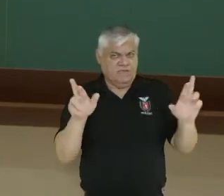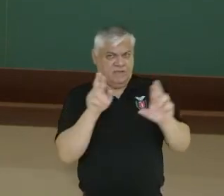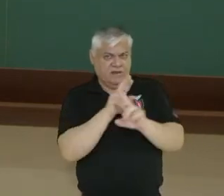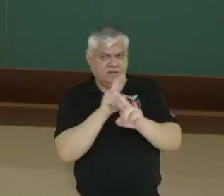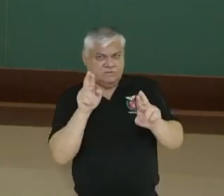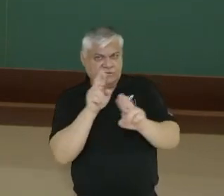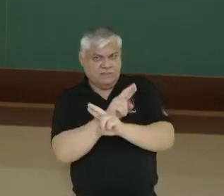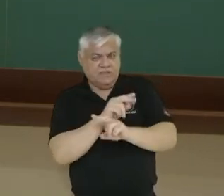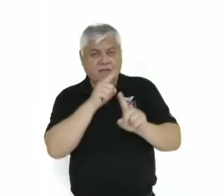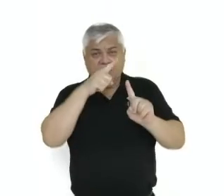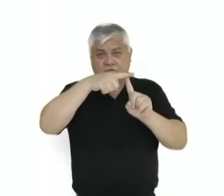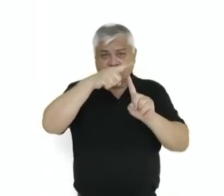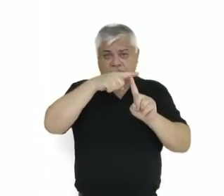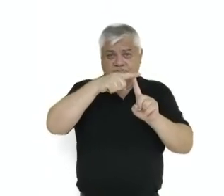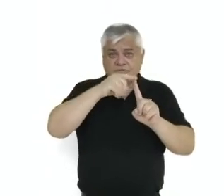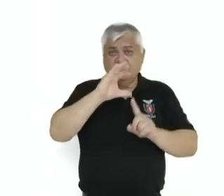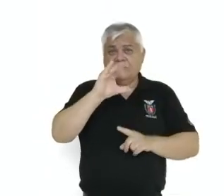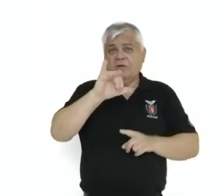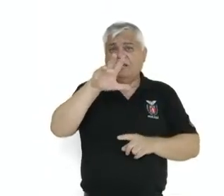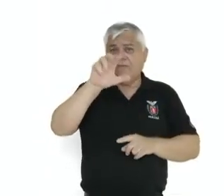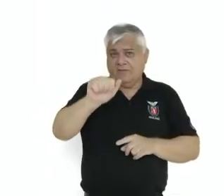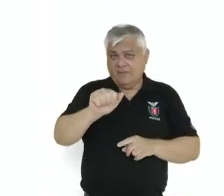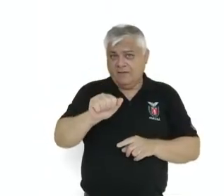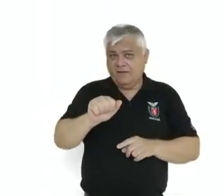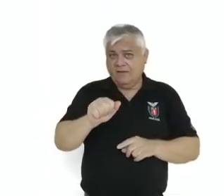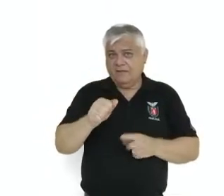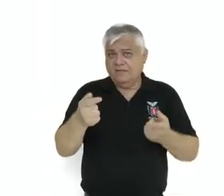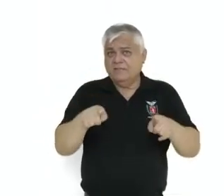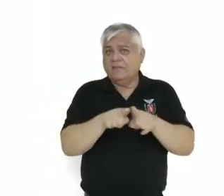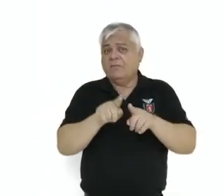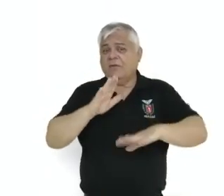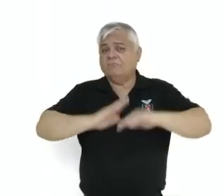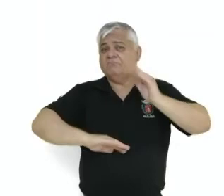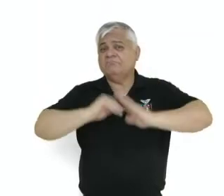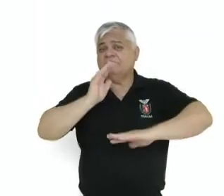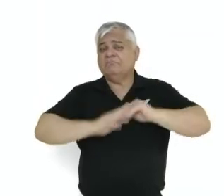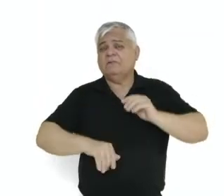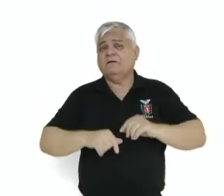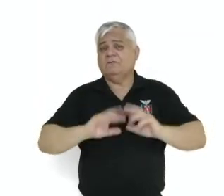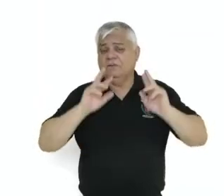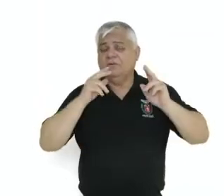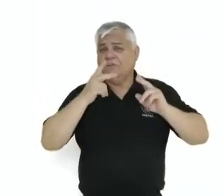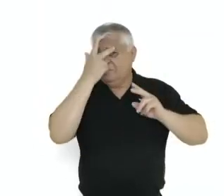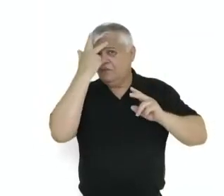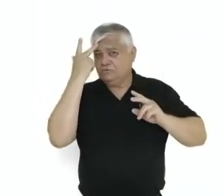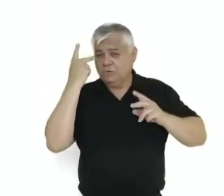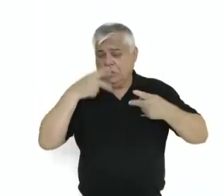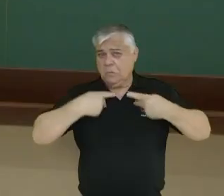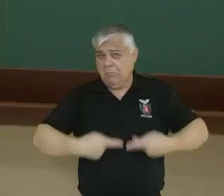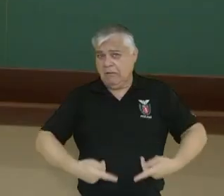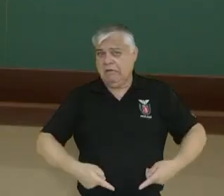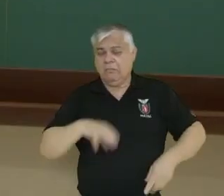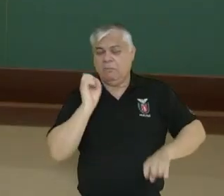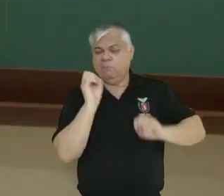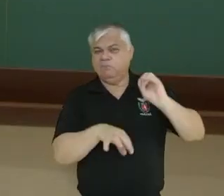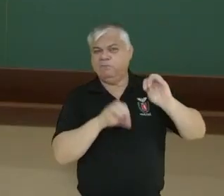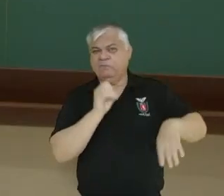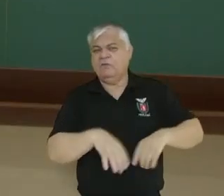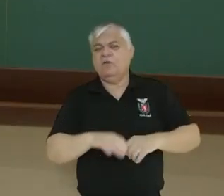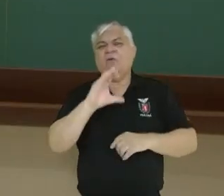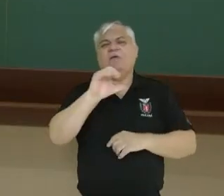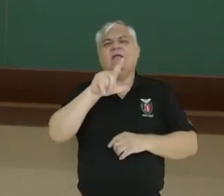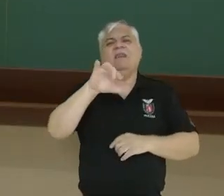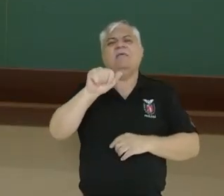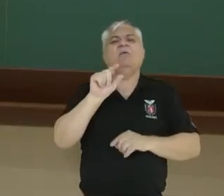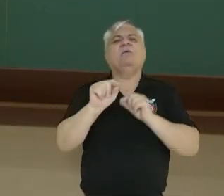o tipo climático da região com as atividades humanas? O que tem a ver do tipo de clima com atividade humana aqui no